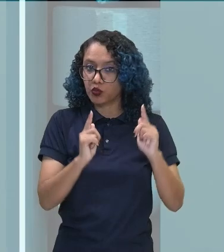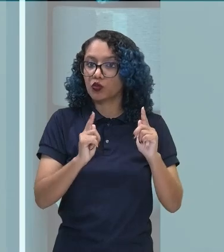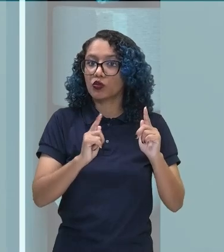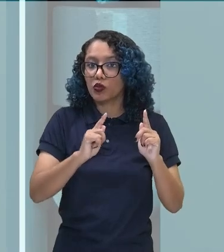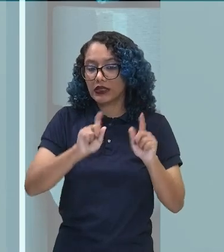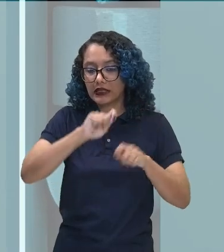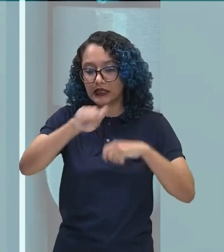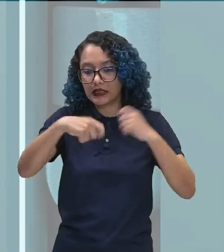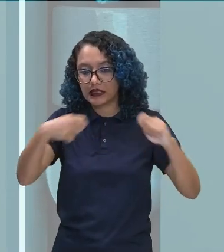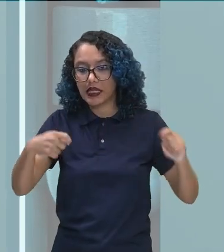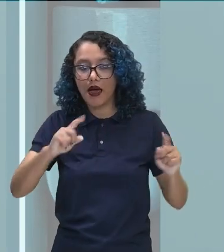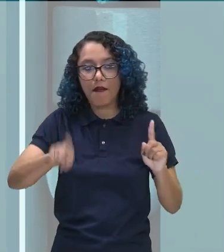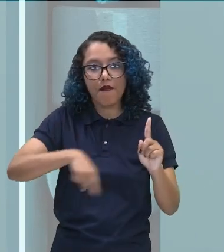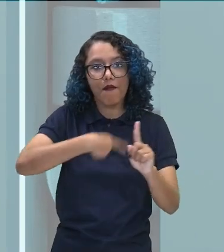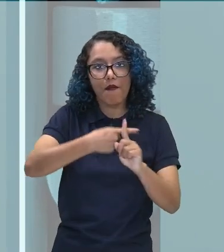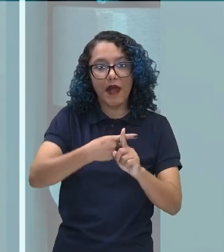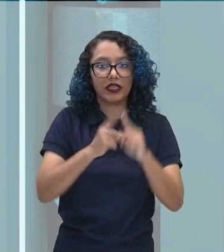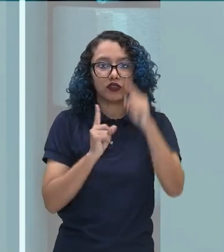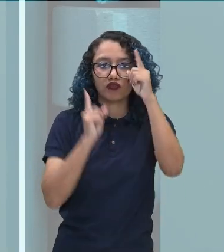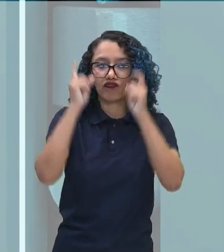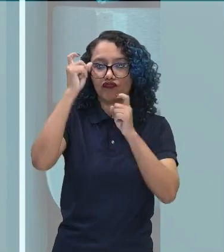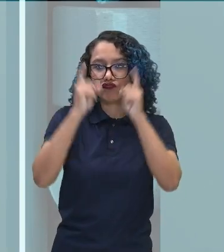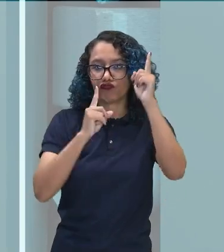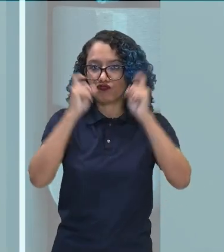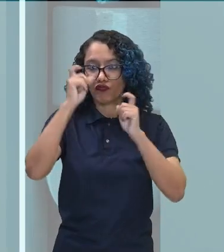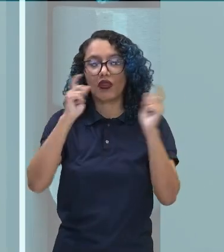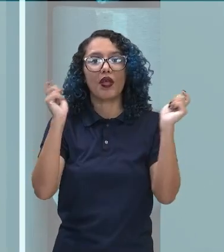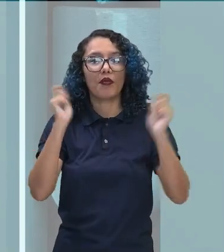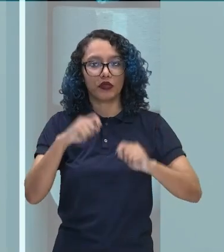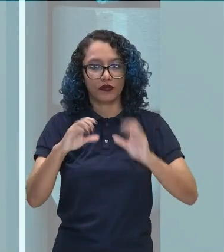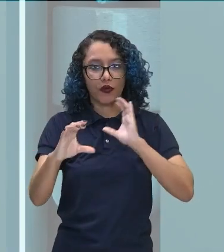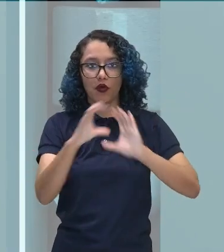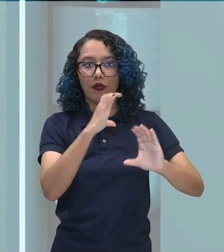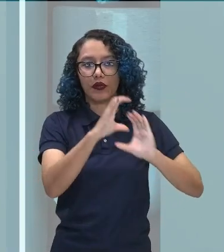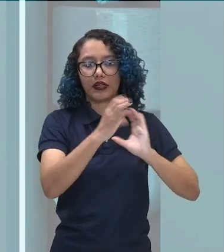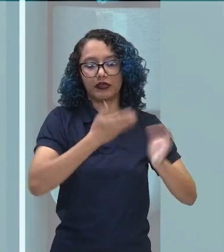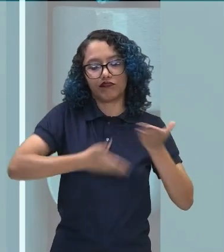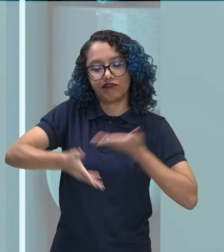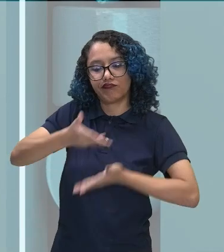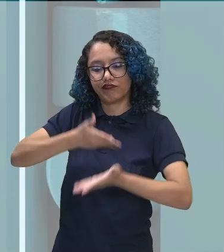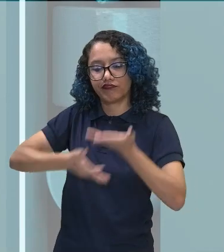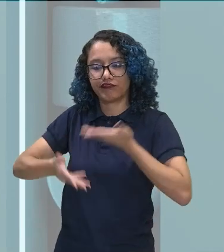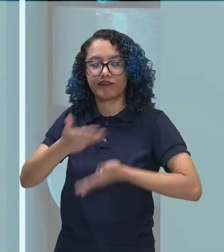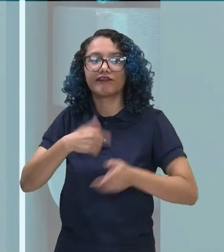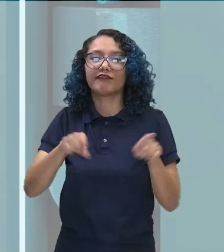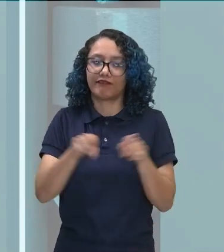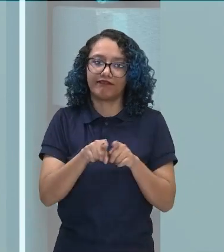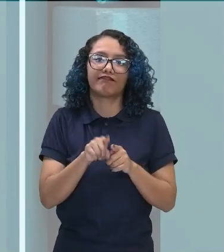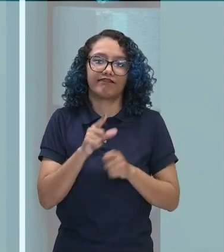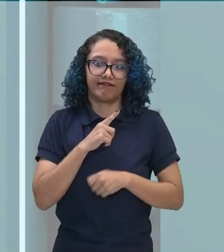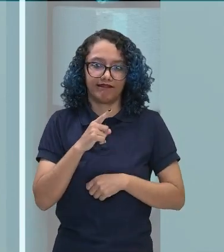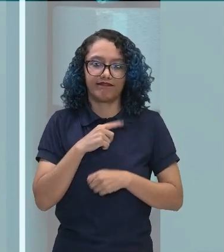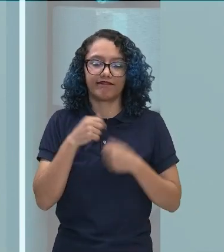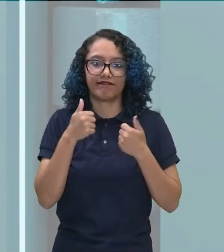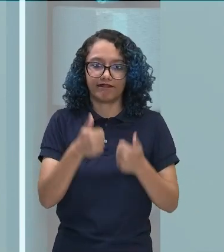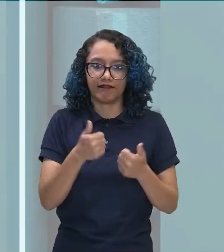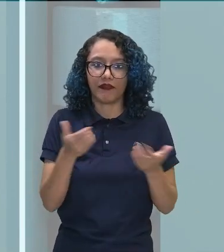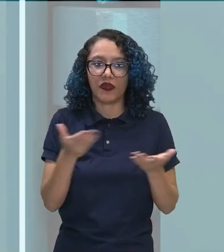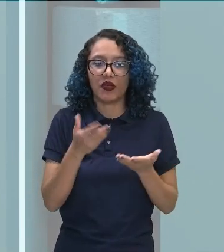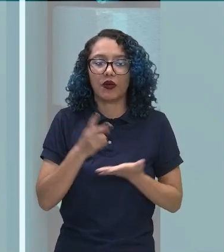da pessoa é que vai fazer essa comunicação, essa interação social, ok? Vamos falar